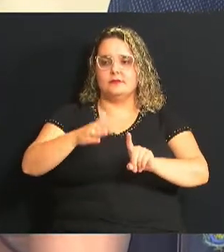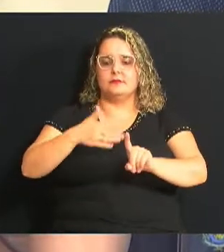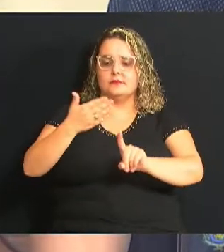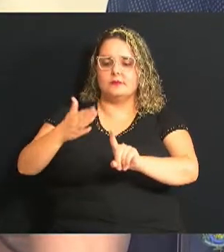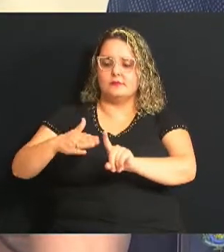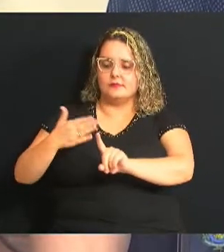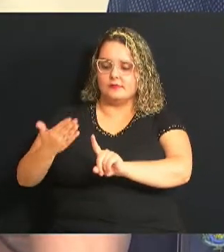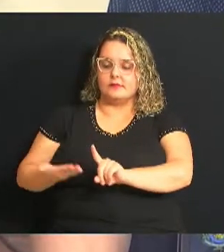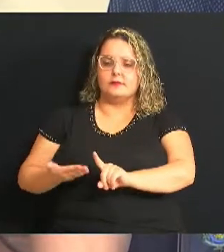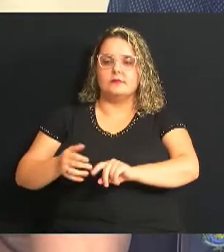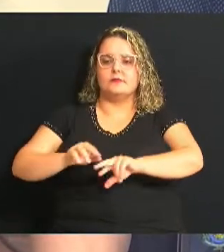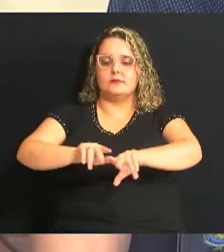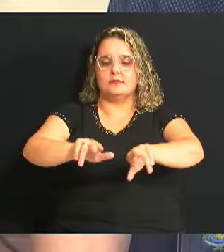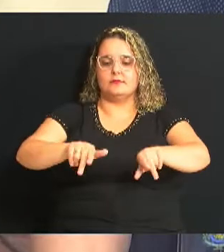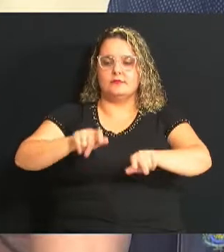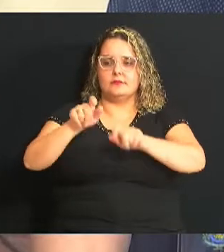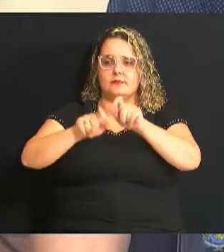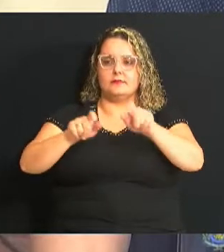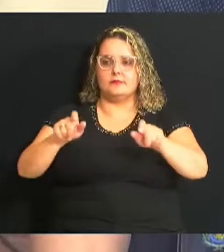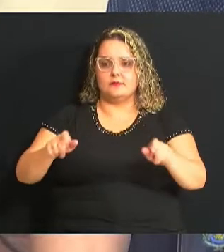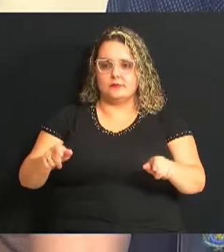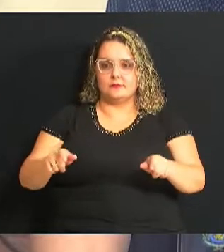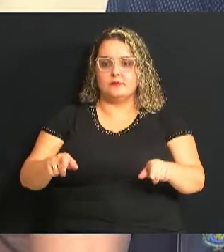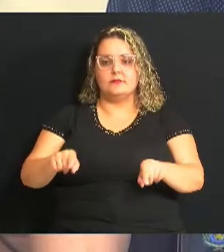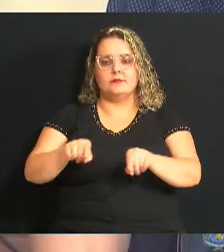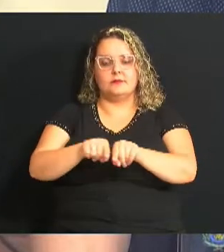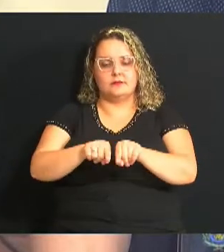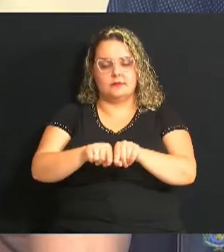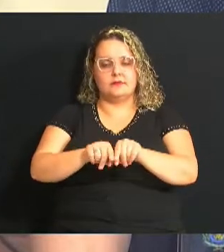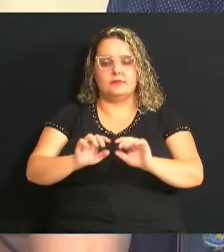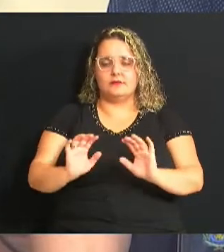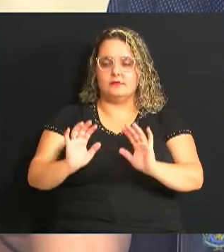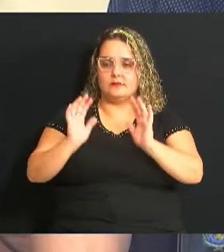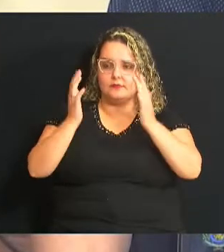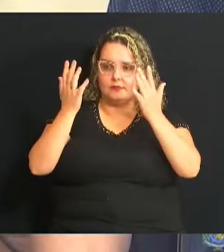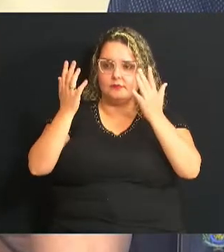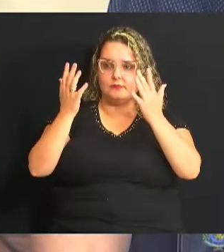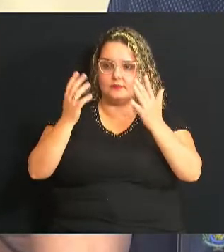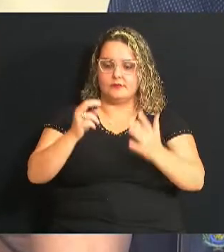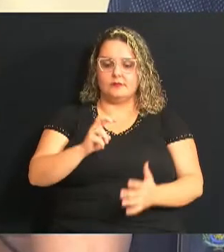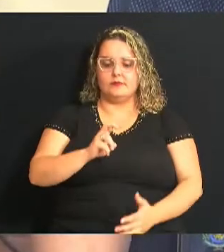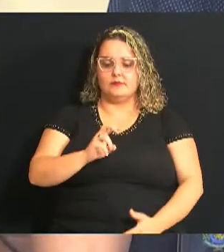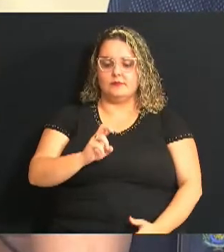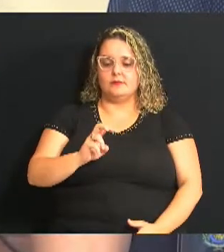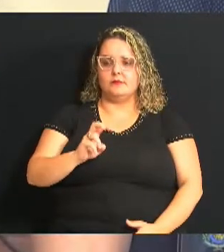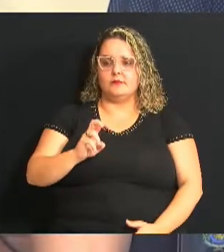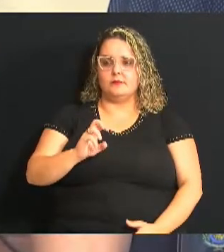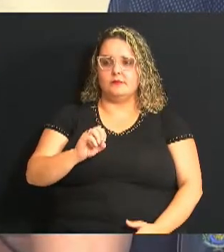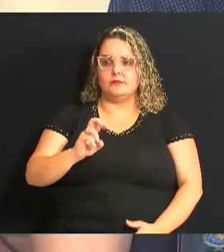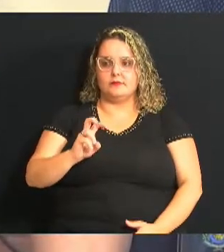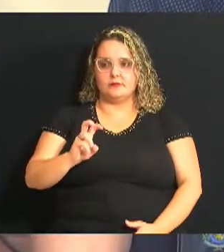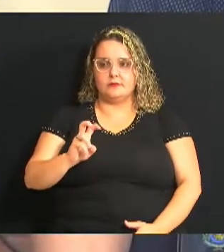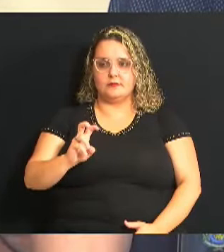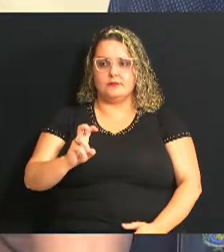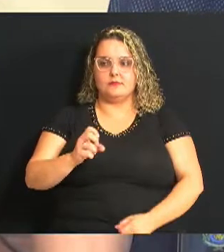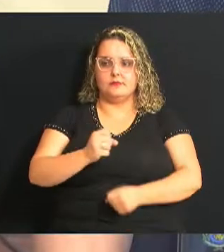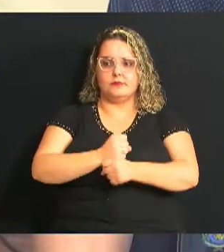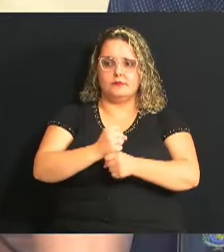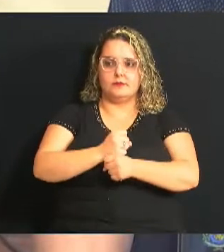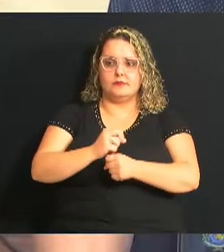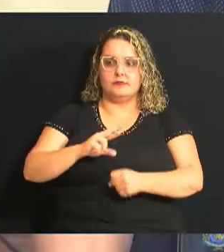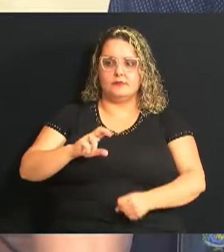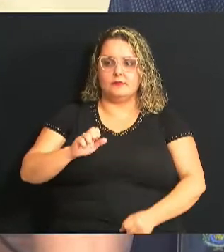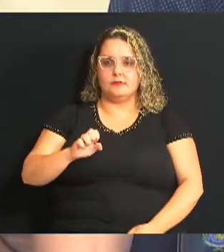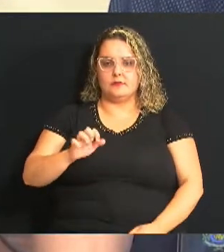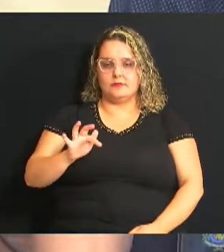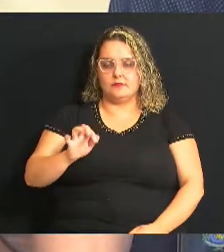diversas personalidades e também celebrando os 505 anos da Reforma Protestante,